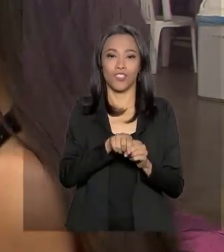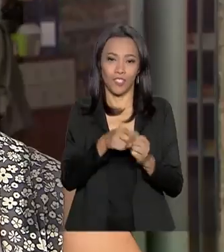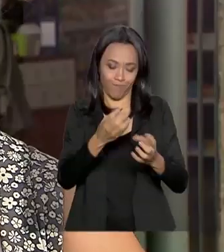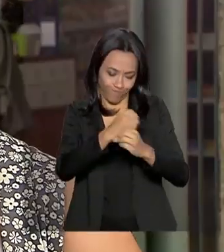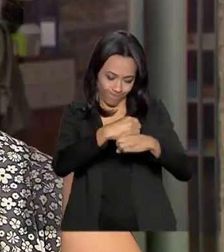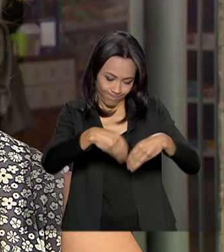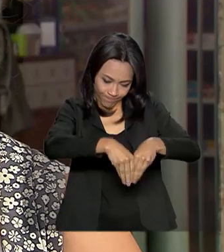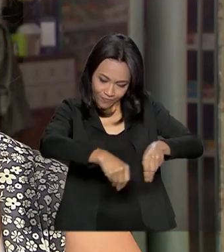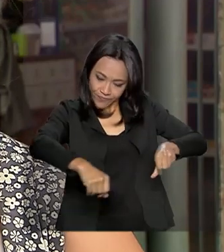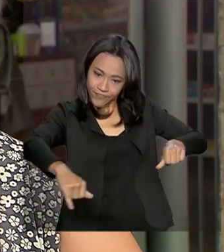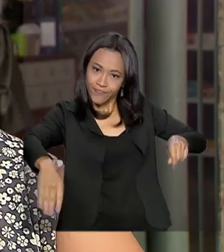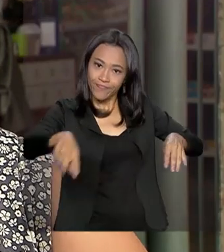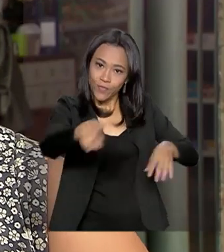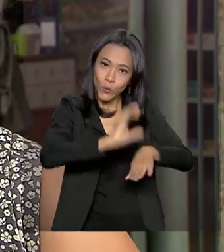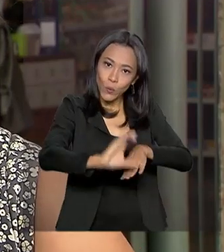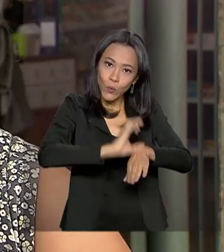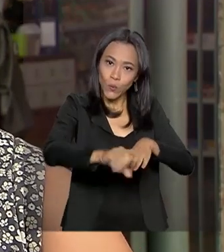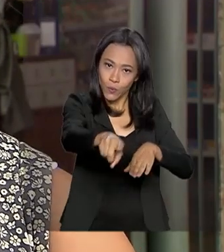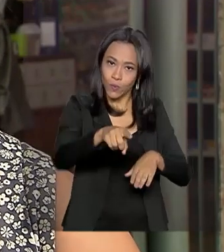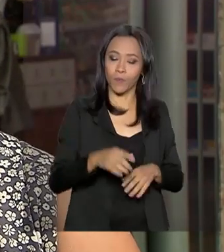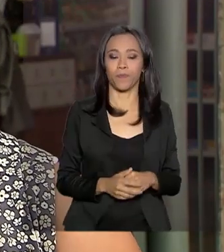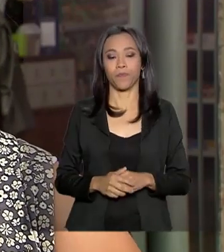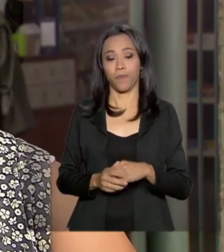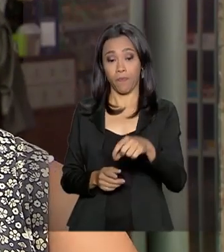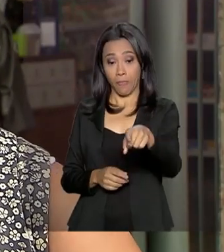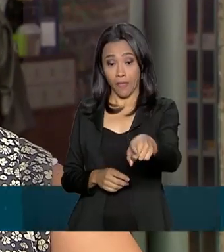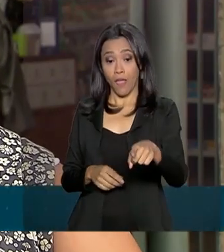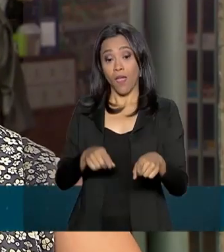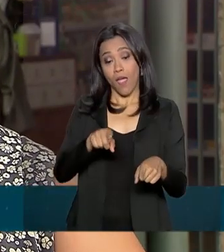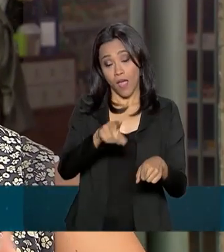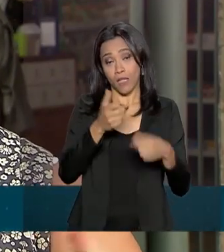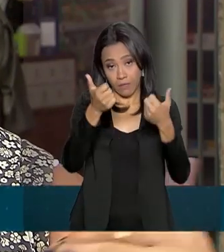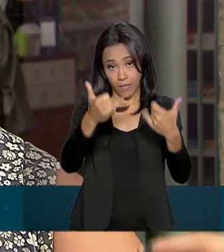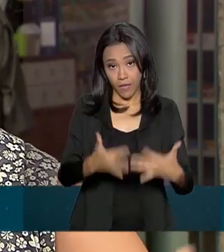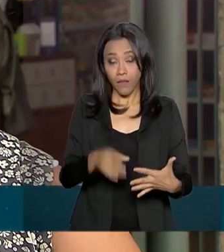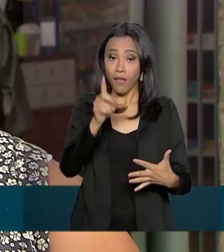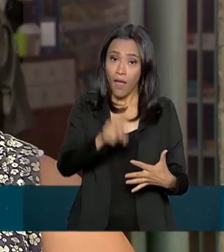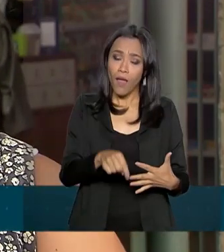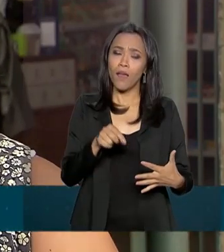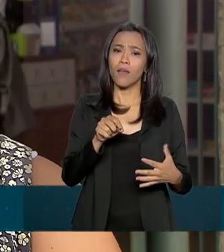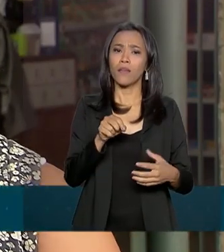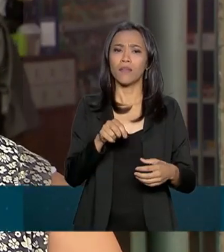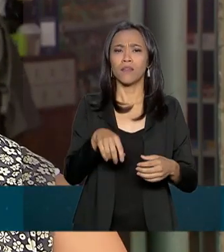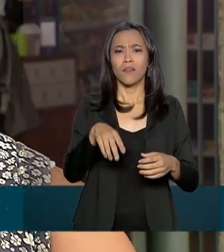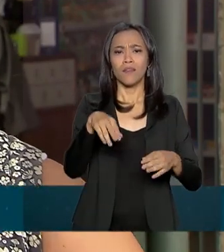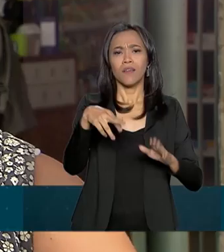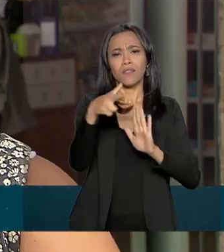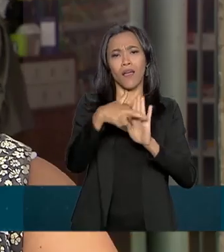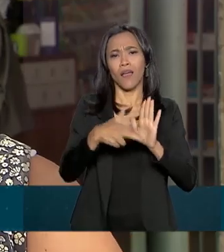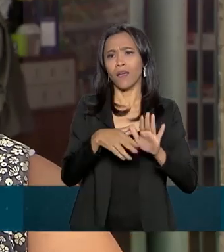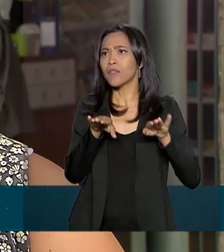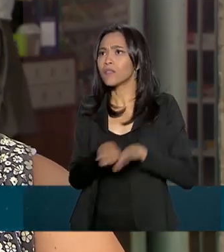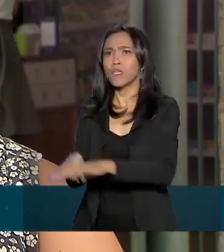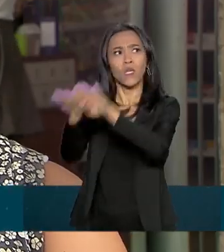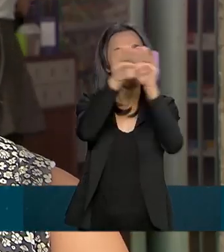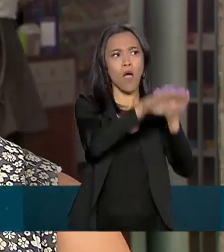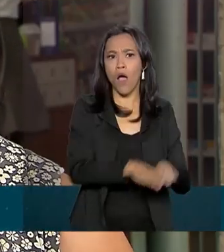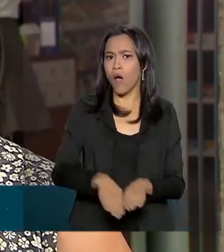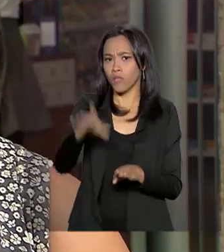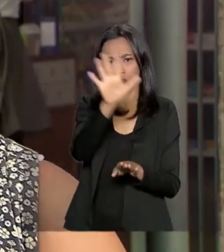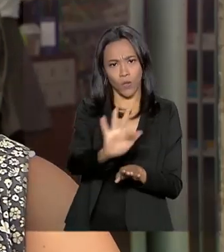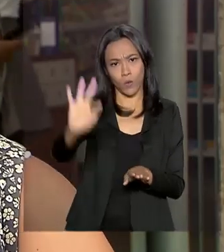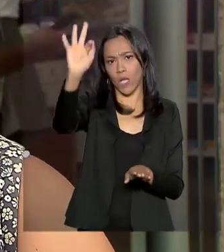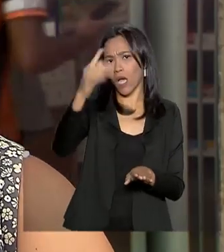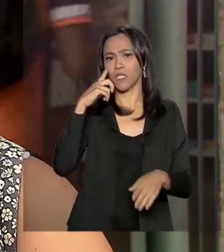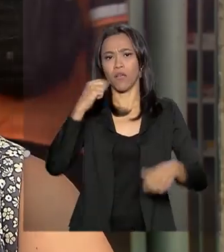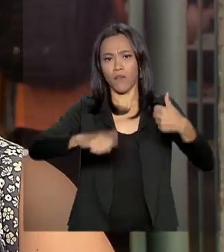na edição deste ano é uma forma também de você colocar padronizar as faculdades que estão no que melhor sistema de